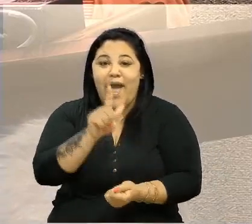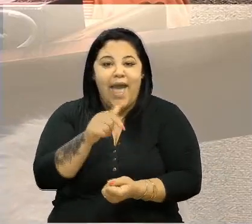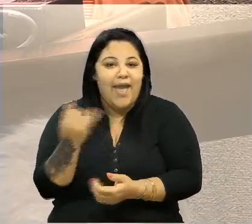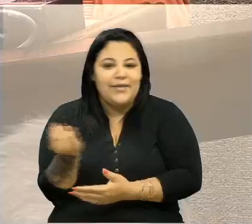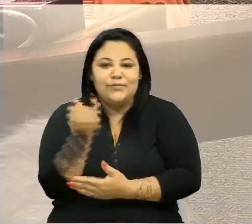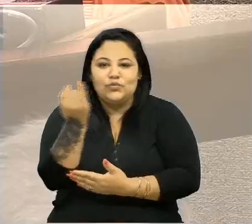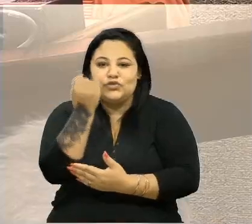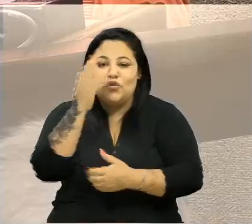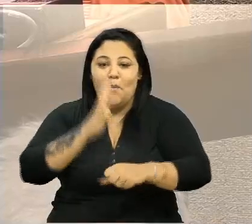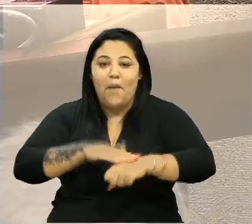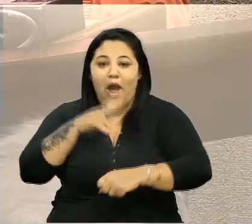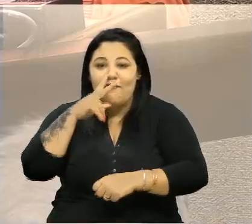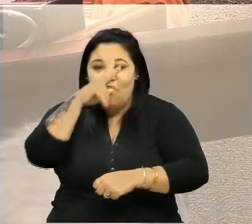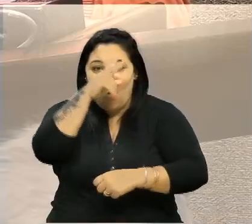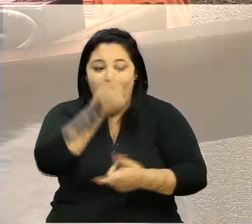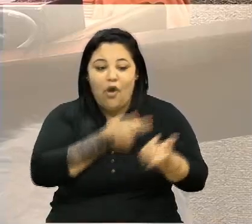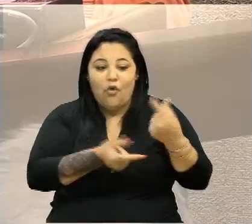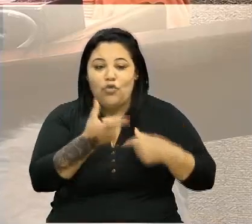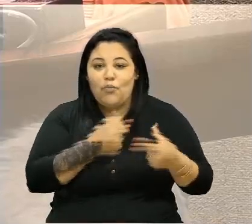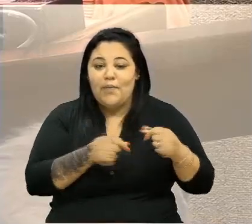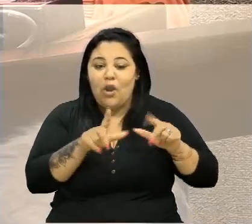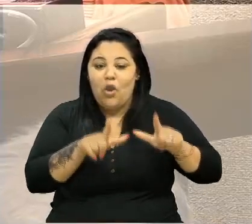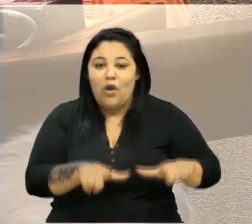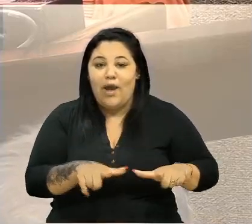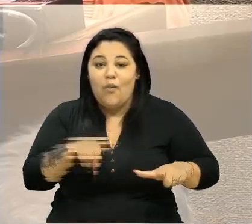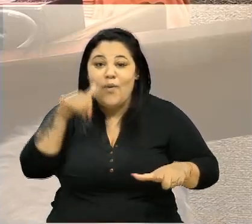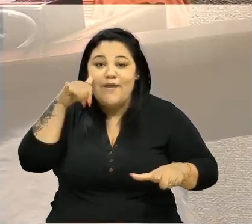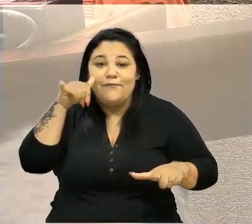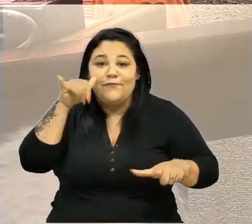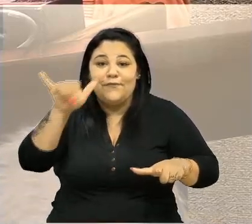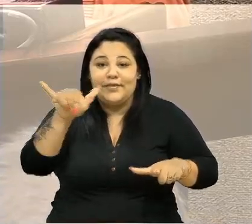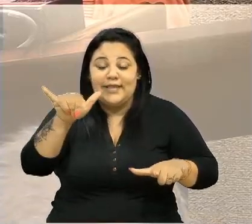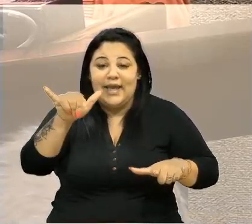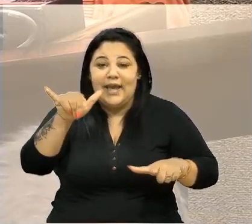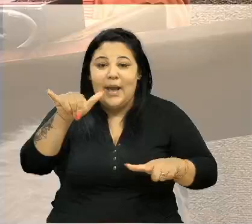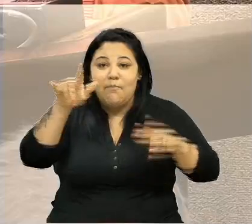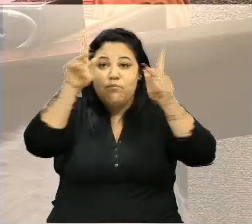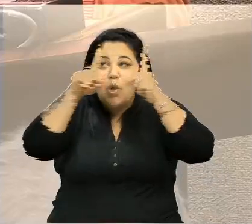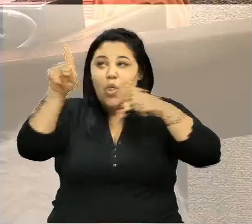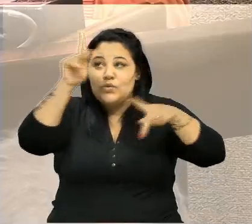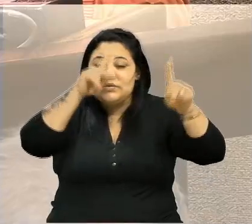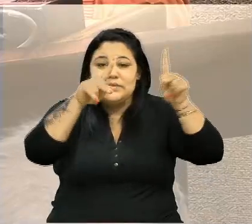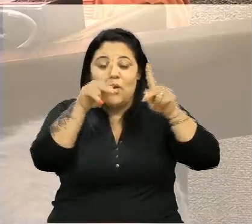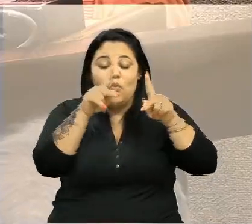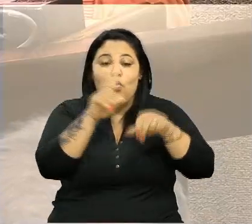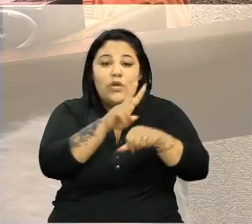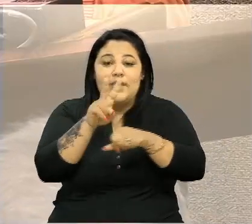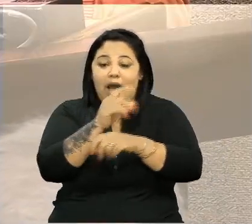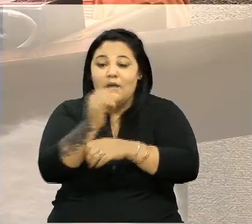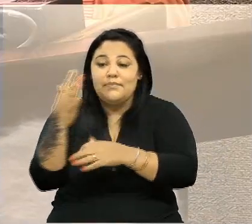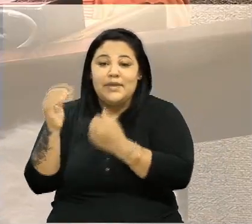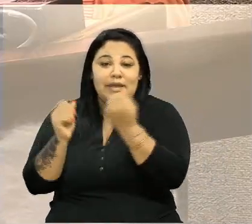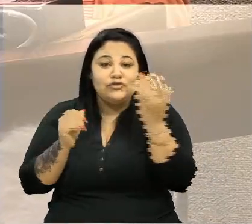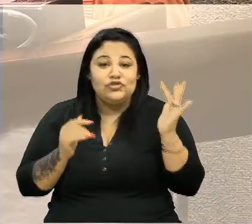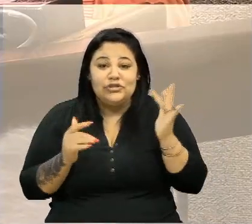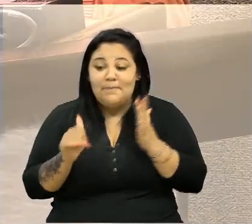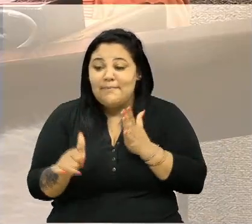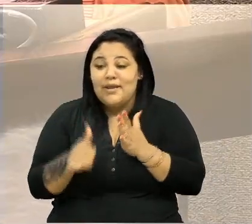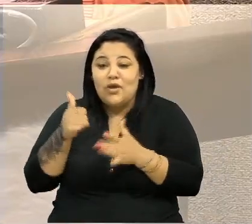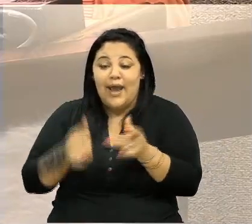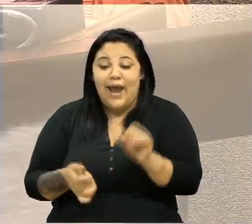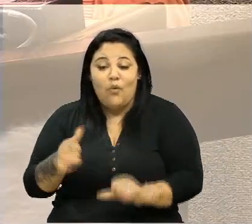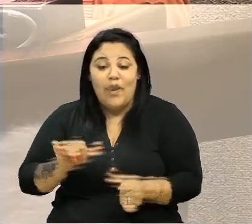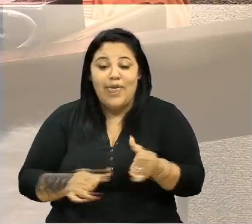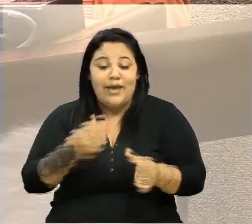da economia local, a prevenção ambiental e a promoção da qualidade de vida das